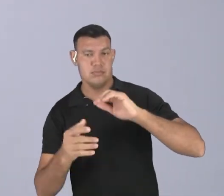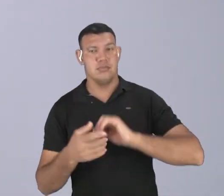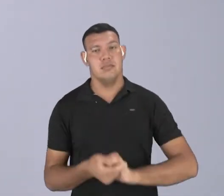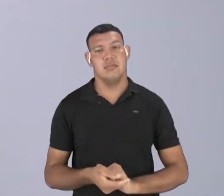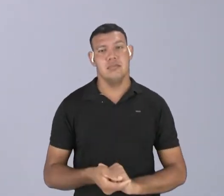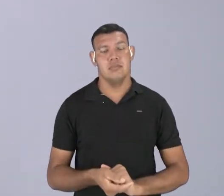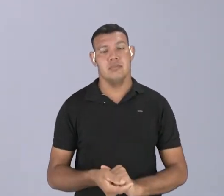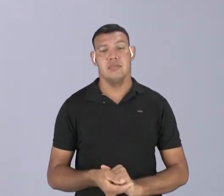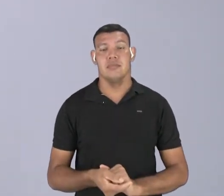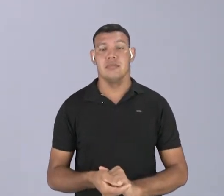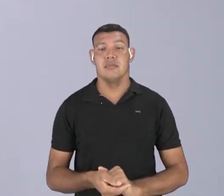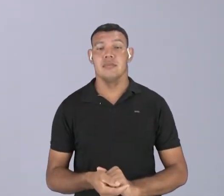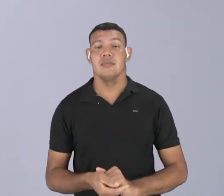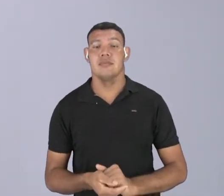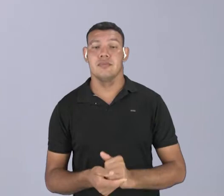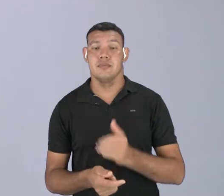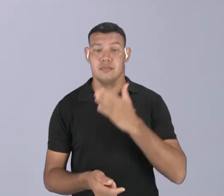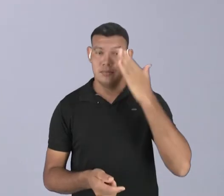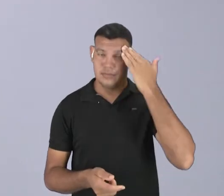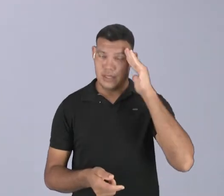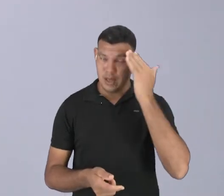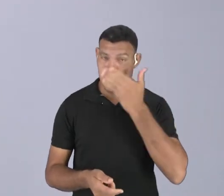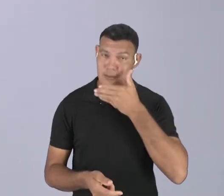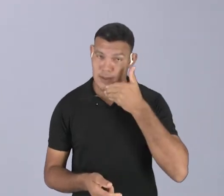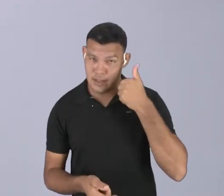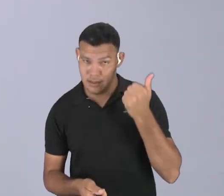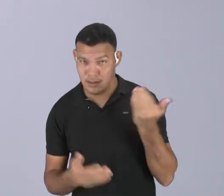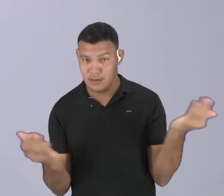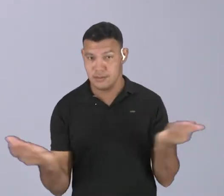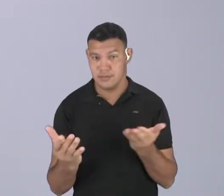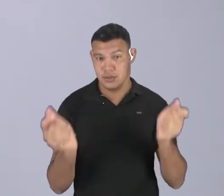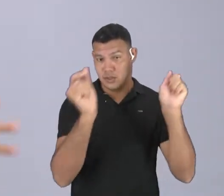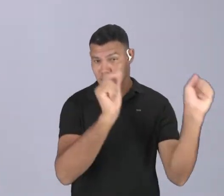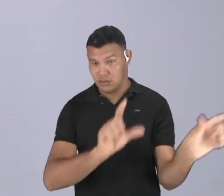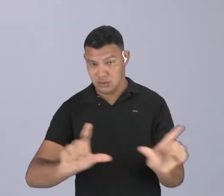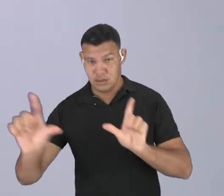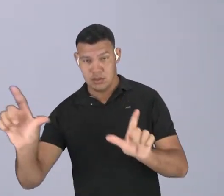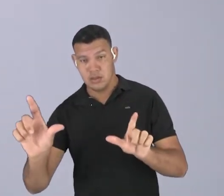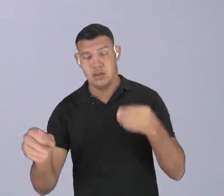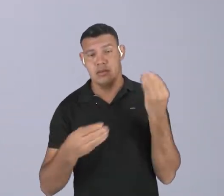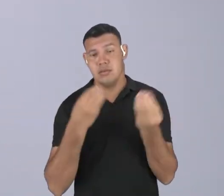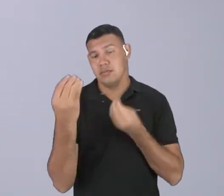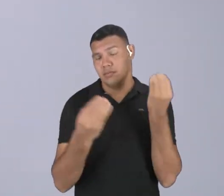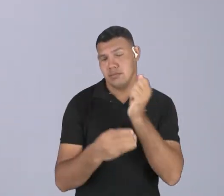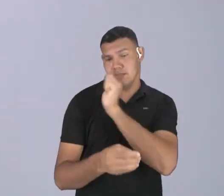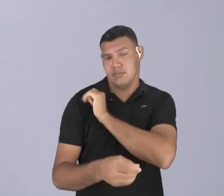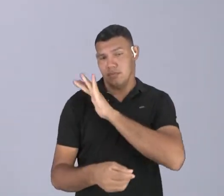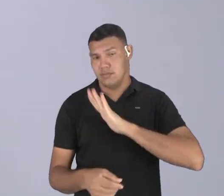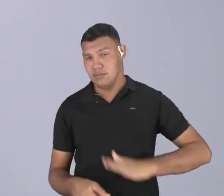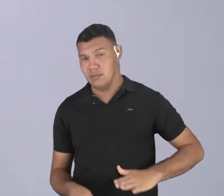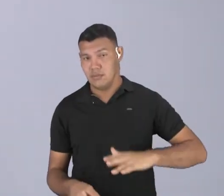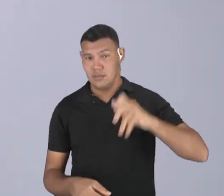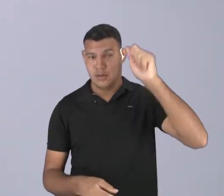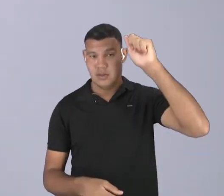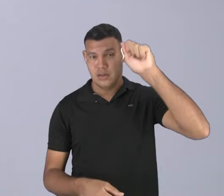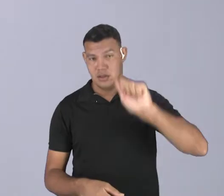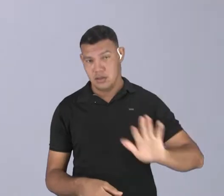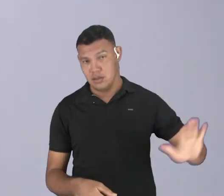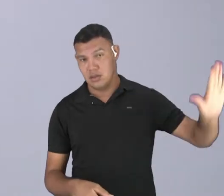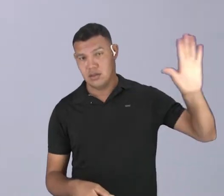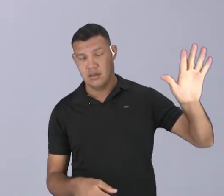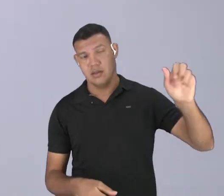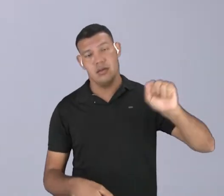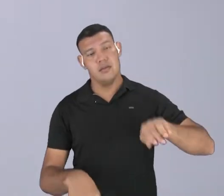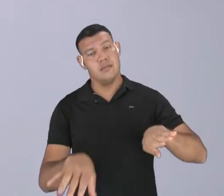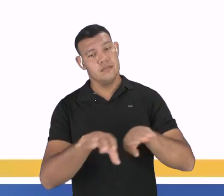melhor entender, a gente vai entender quando a gente vê agora como que aconteceu o imperialismo na África e na Ásia, dando exemplos para